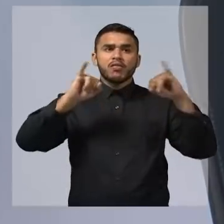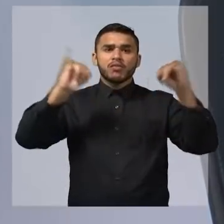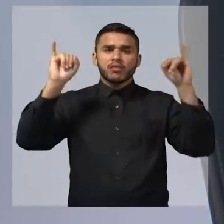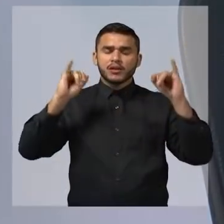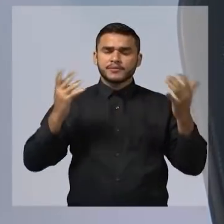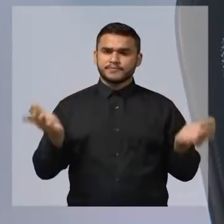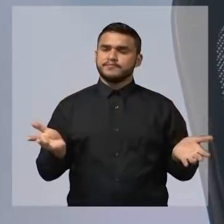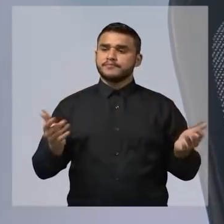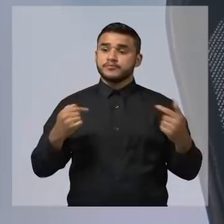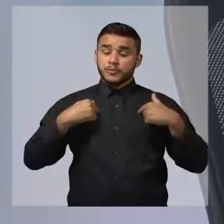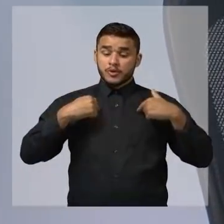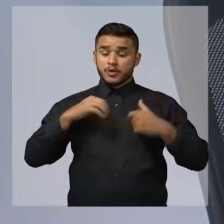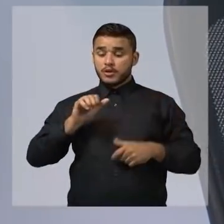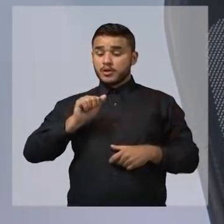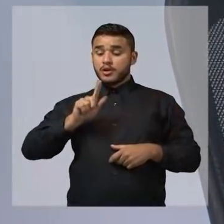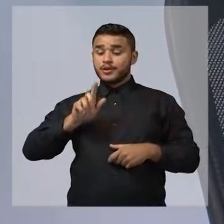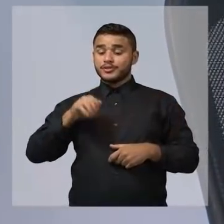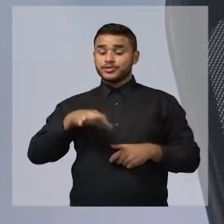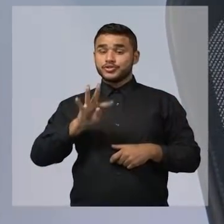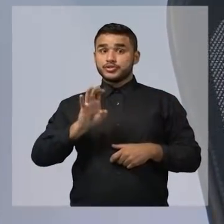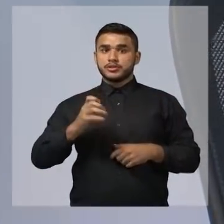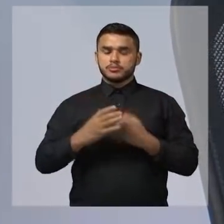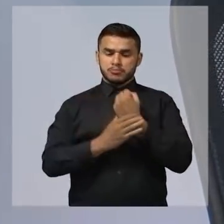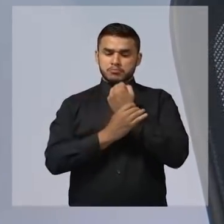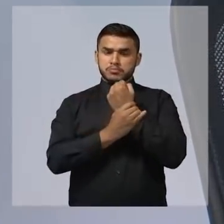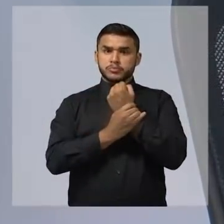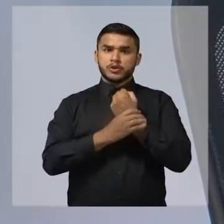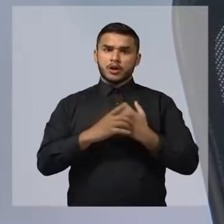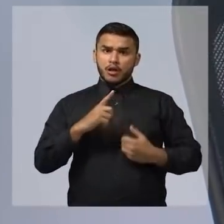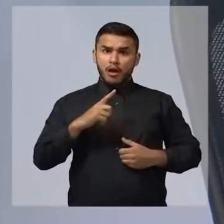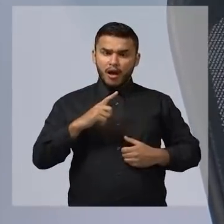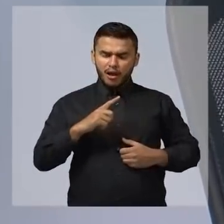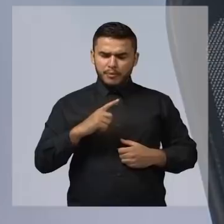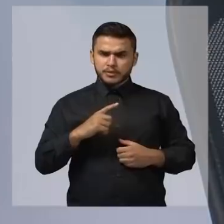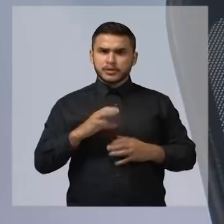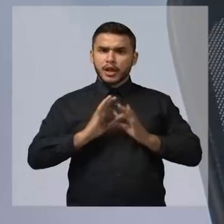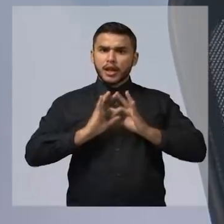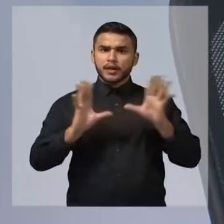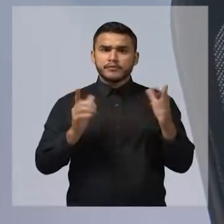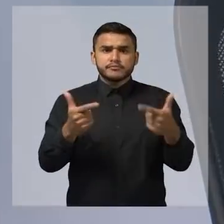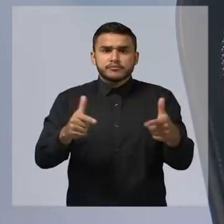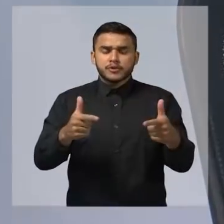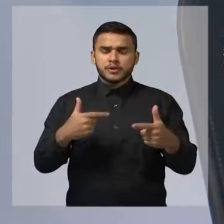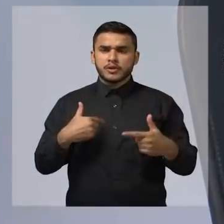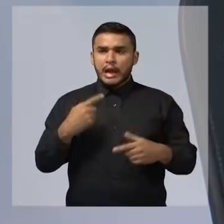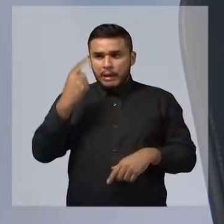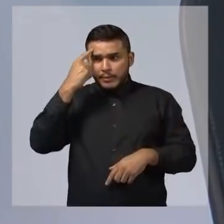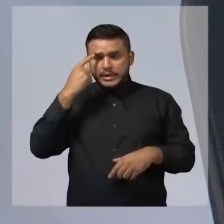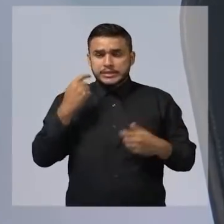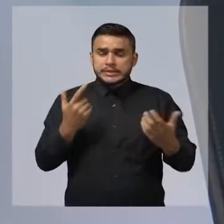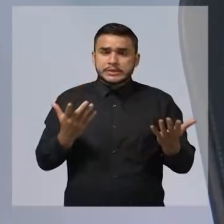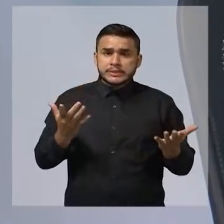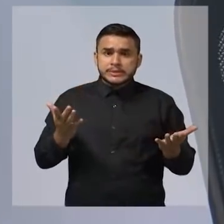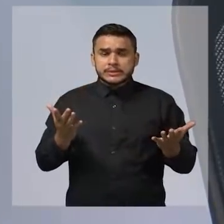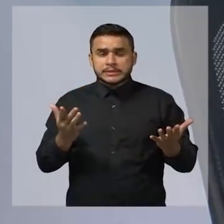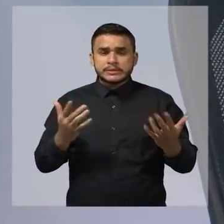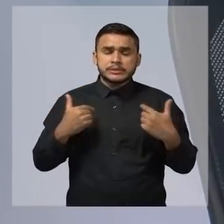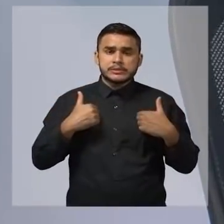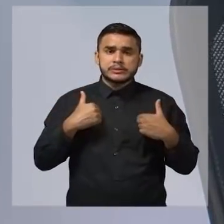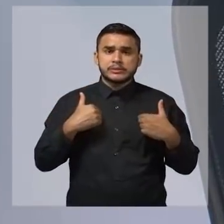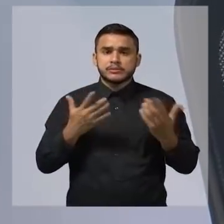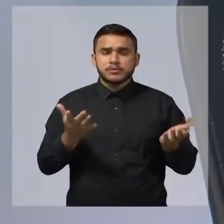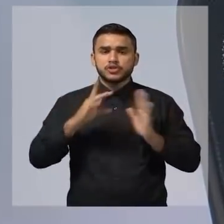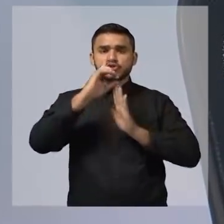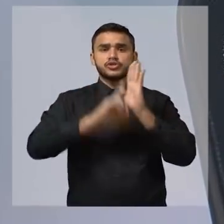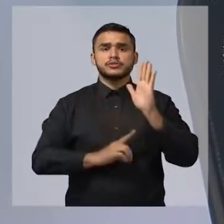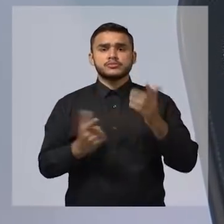de segurança não tem aquele respaldo que ele deveria ter, e a lei fica em segundo plano. E fica na questão de, vamos conversar, o que pode